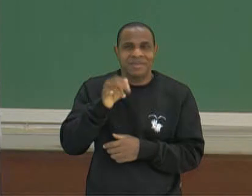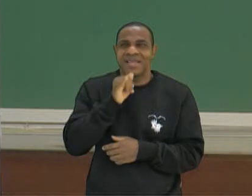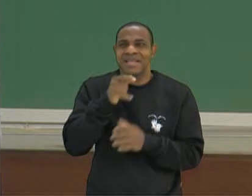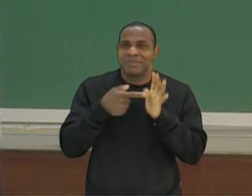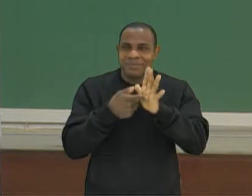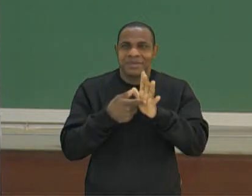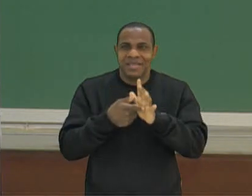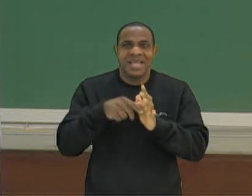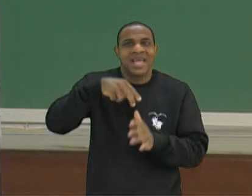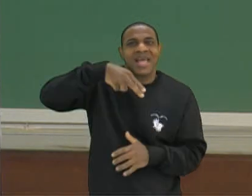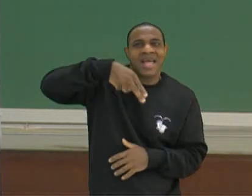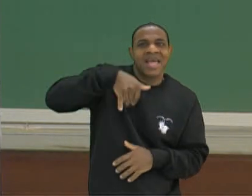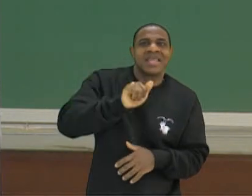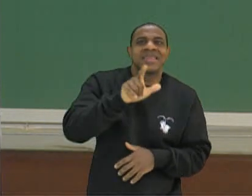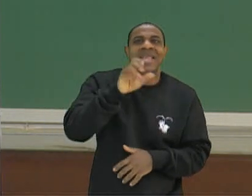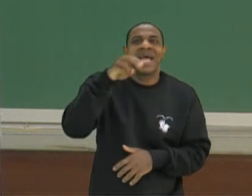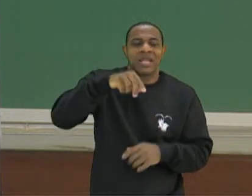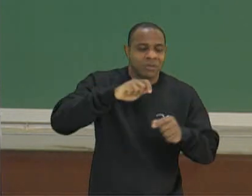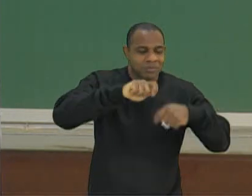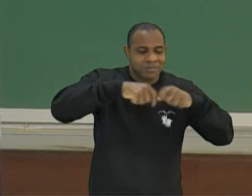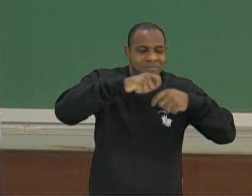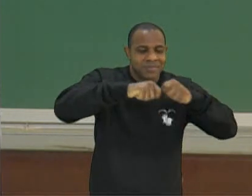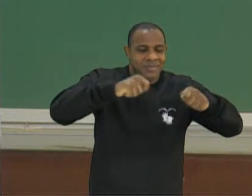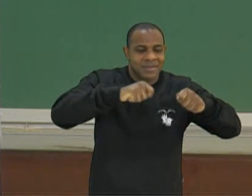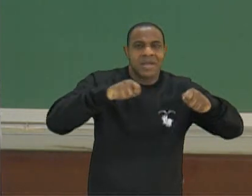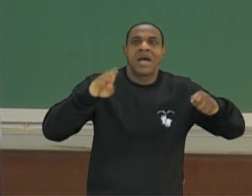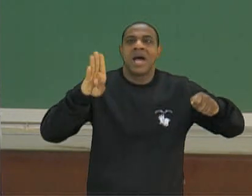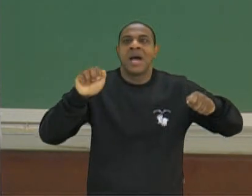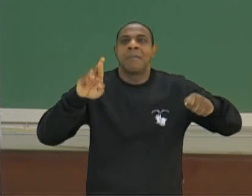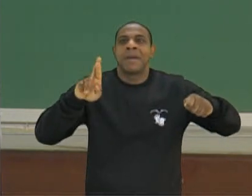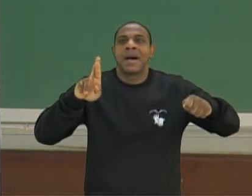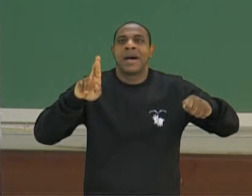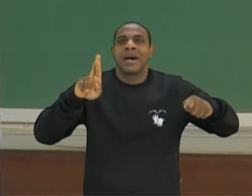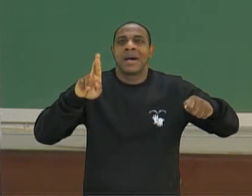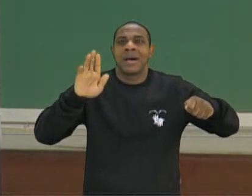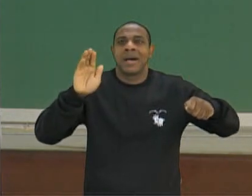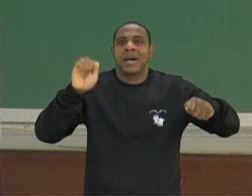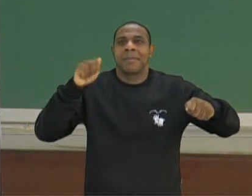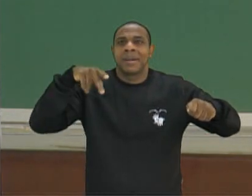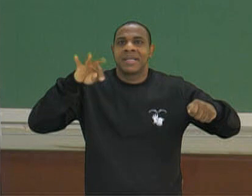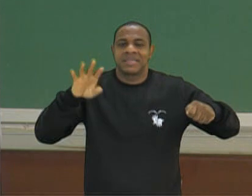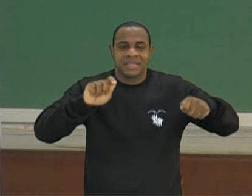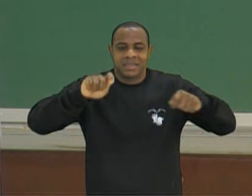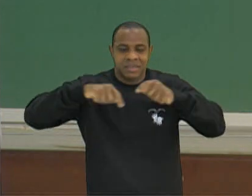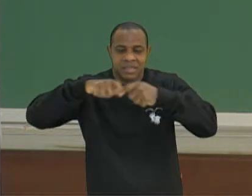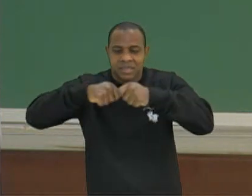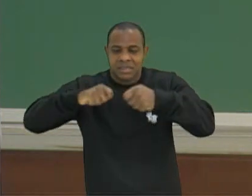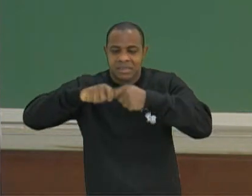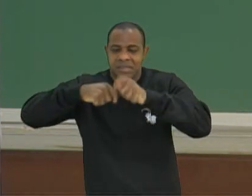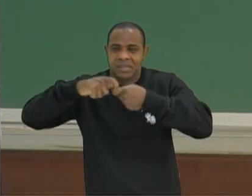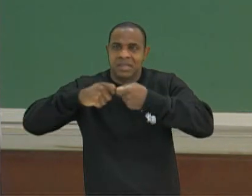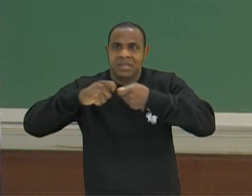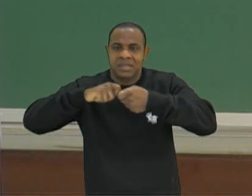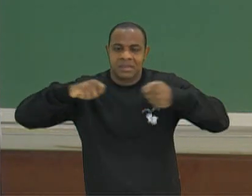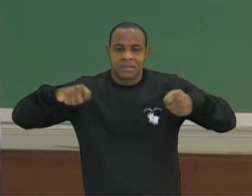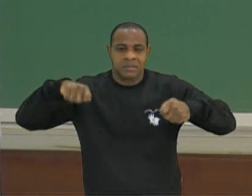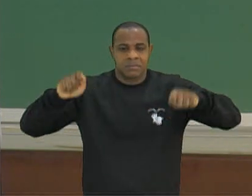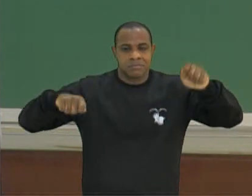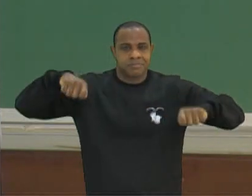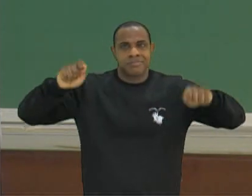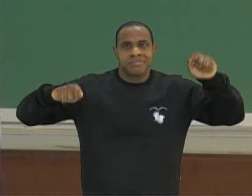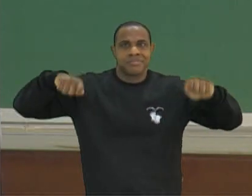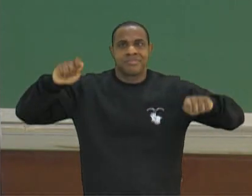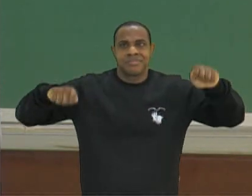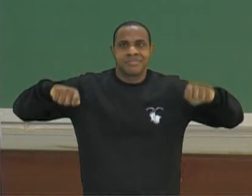consegue evidenciar muito de maneira prática esse contexto. E ali o que acontece? O meio acaba sendo